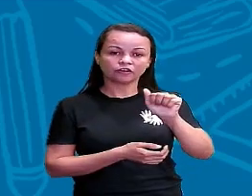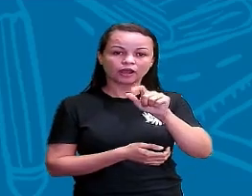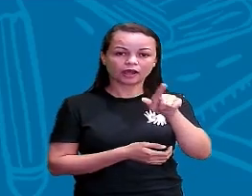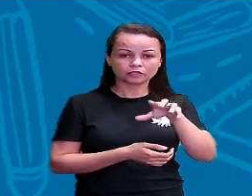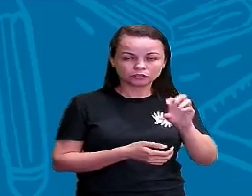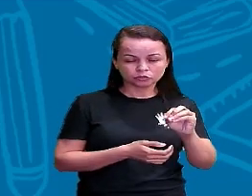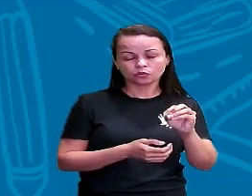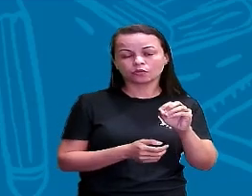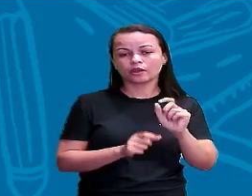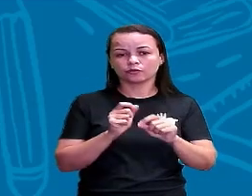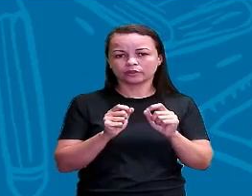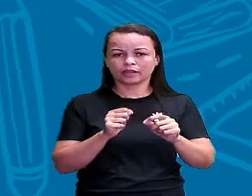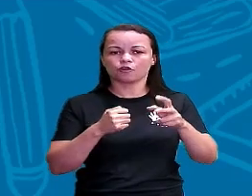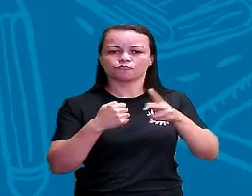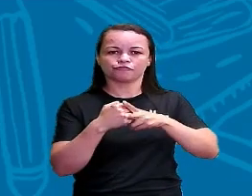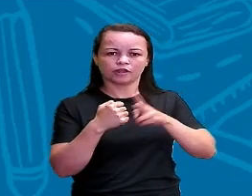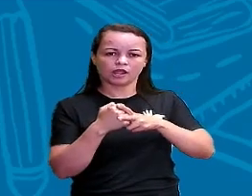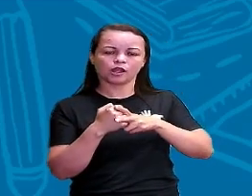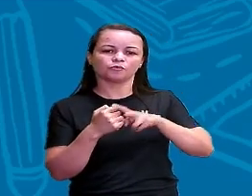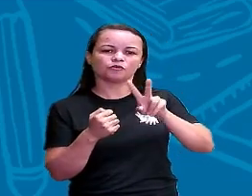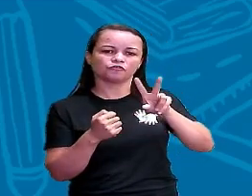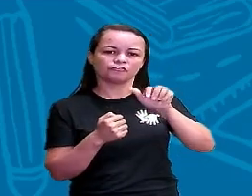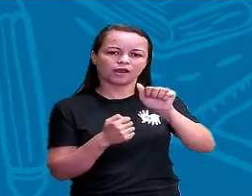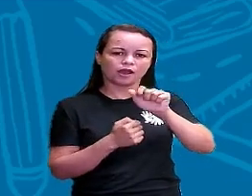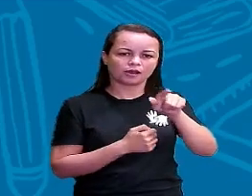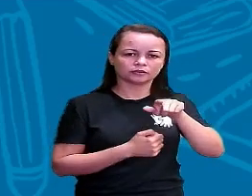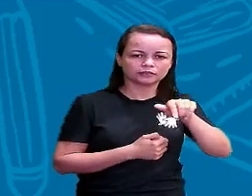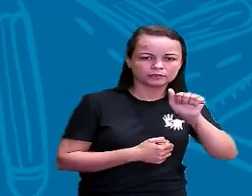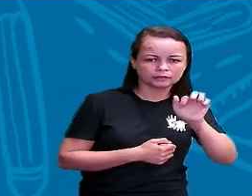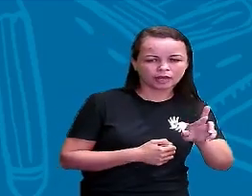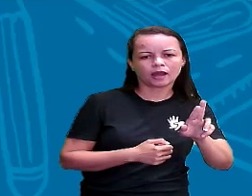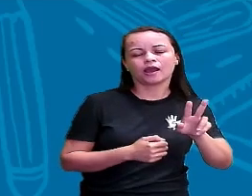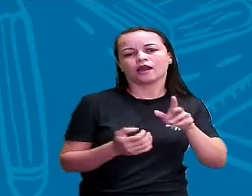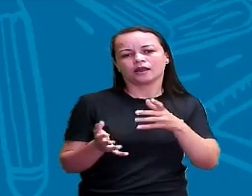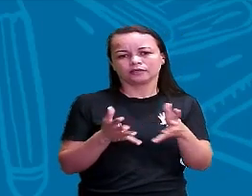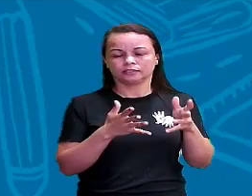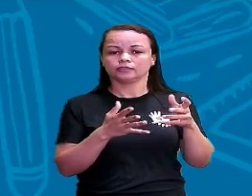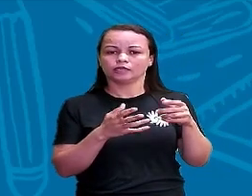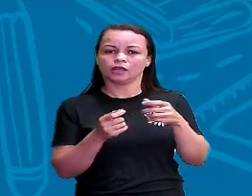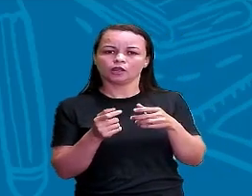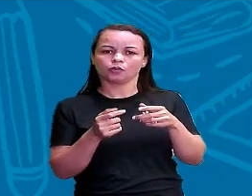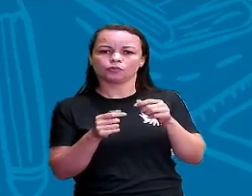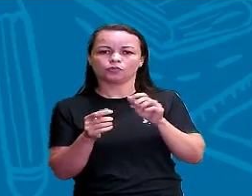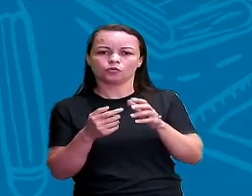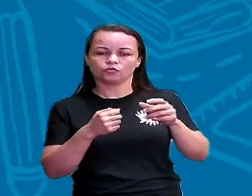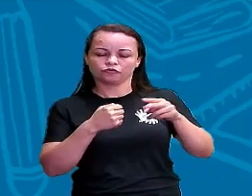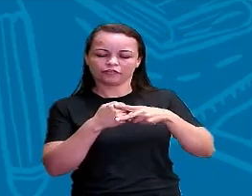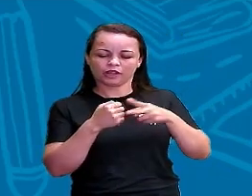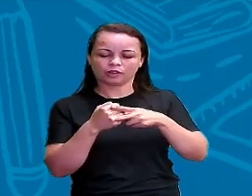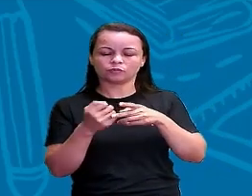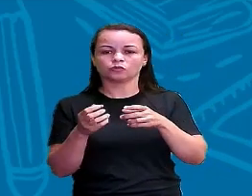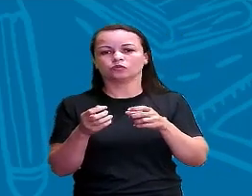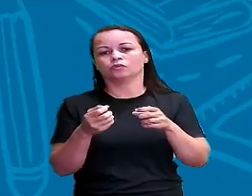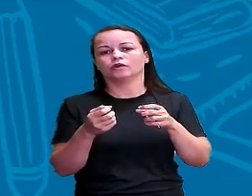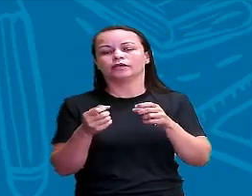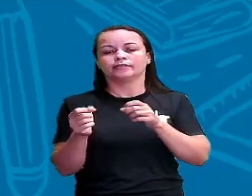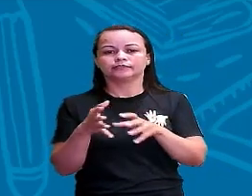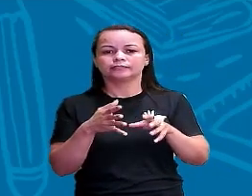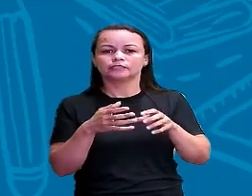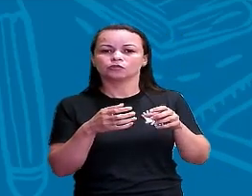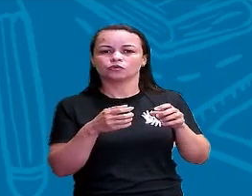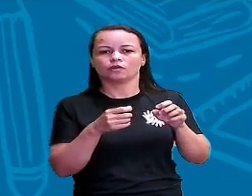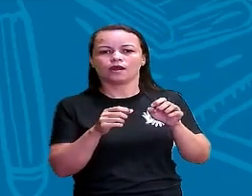do verbo vazar, conjugada aí na primeira pessoa do singular do presente do indicativo. Já arrochar, ó,